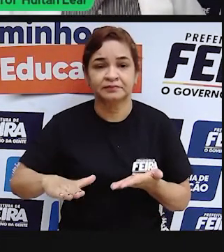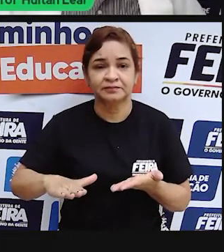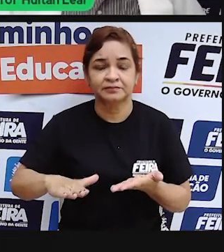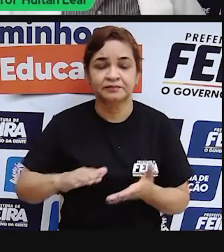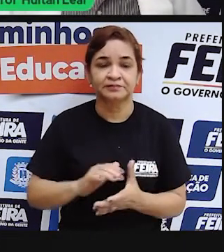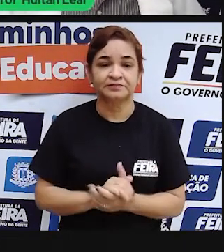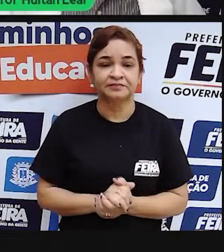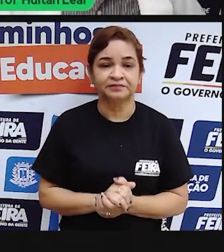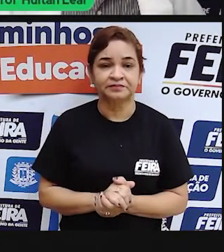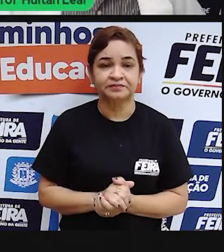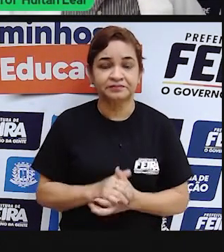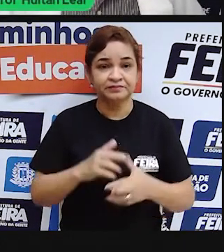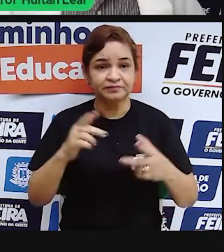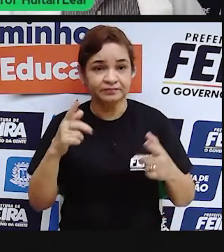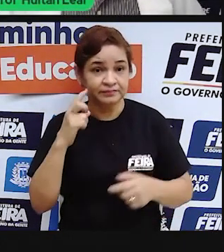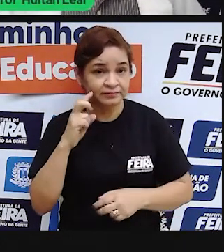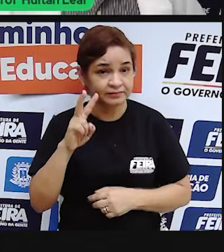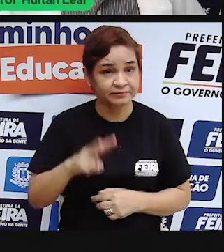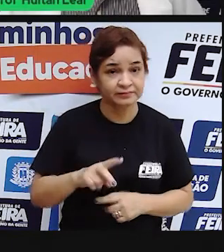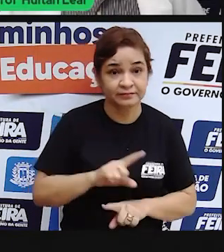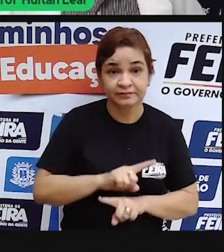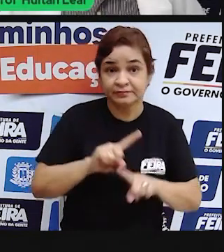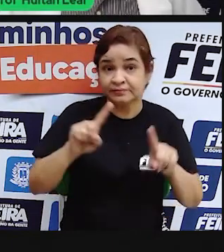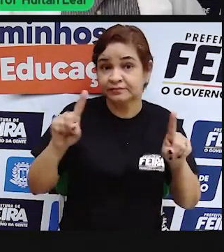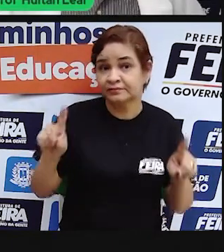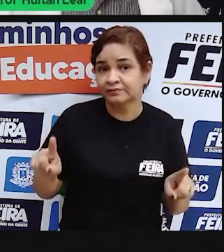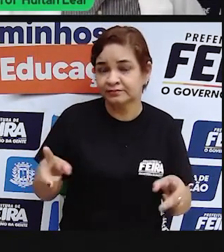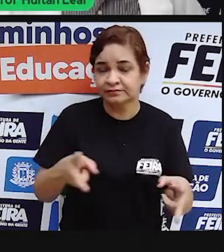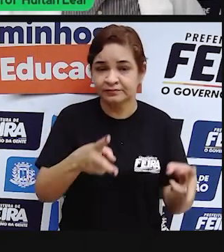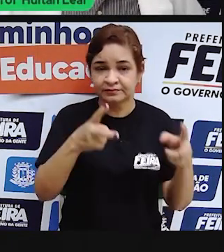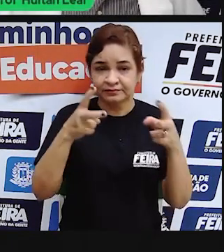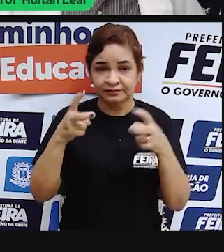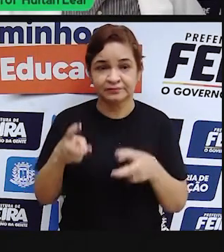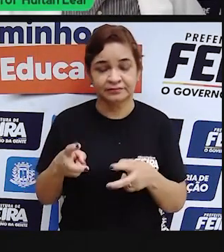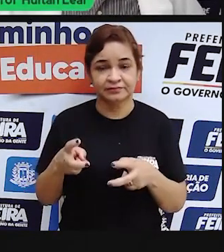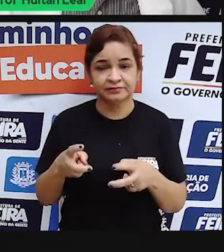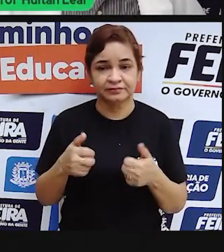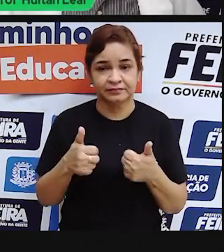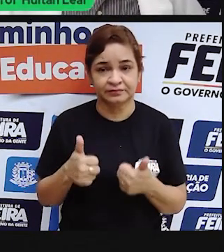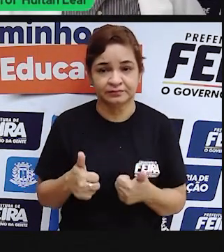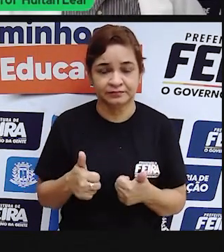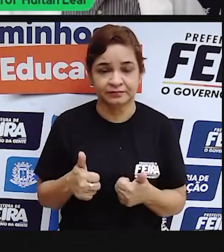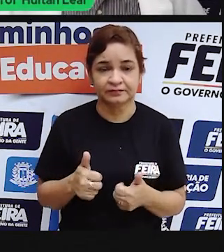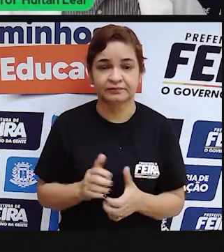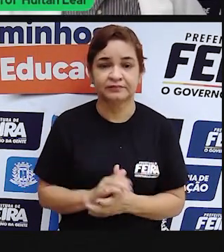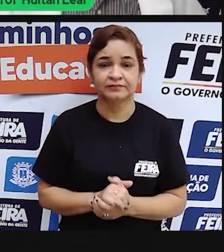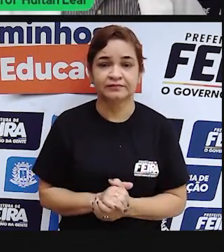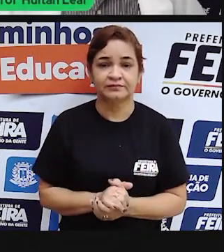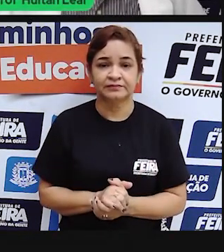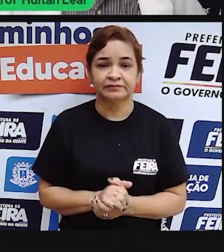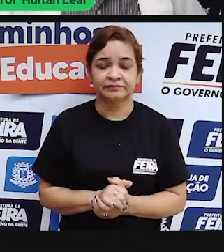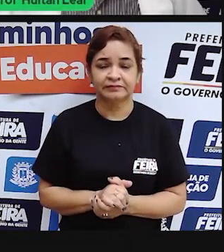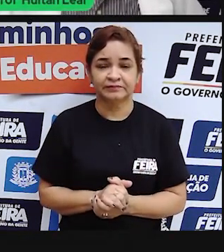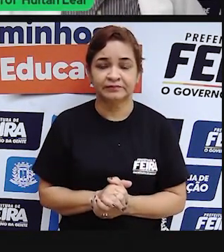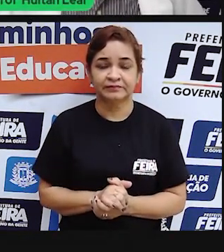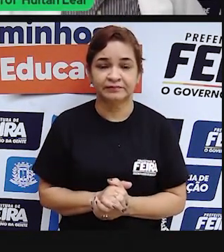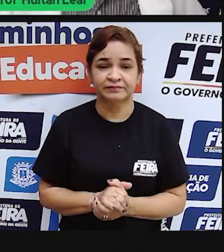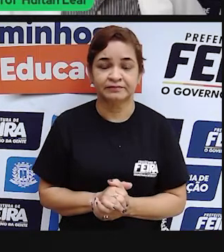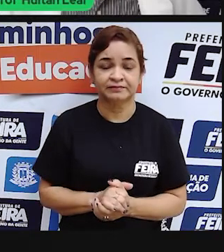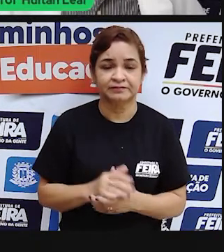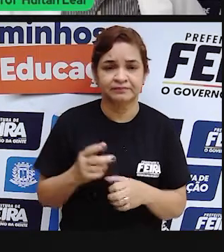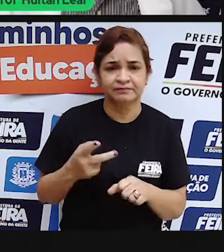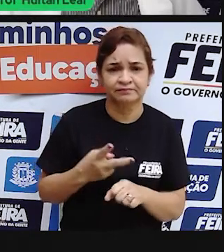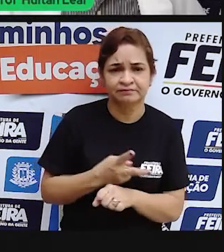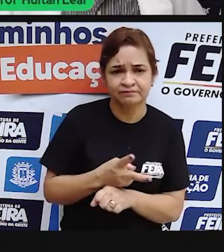os materiais, o substantivo que é material e o que não é material. Tente encontrar no texto